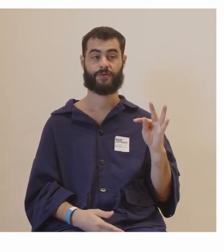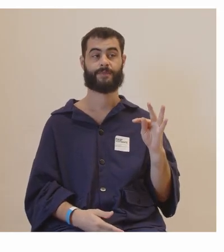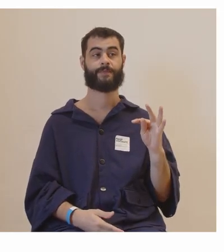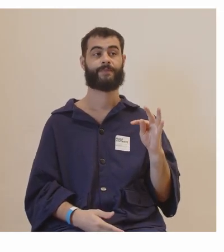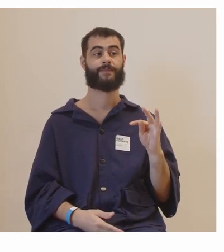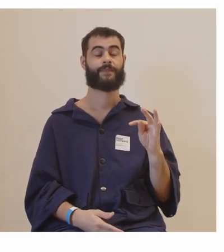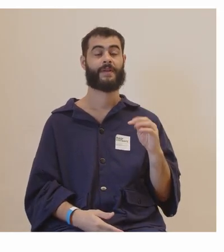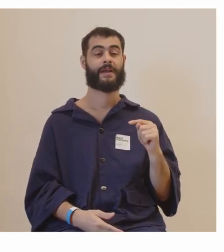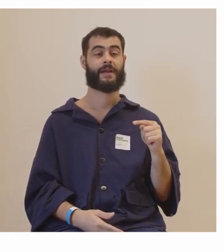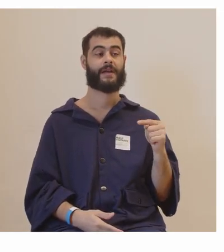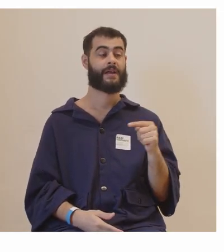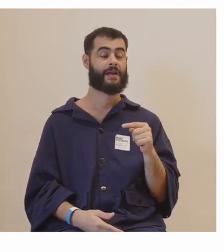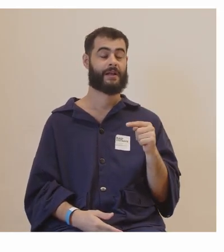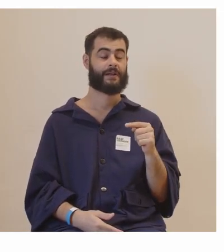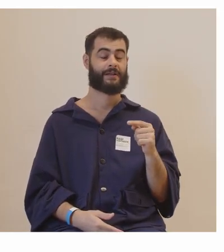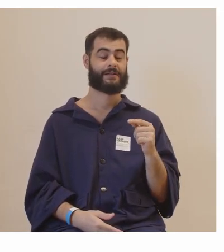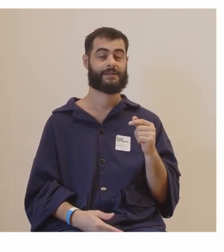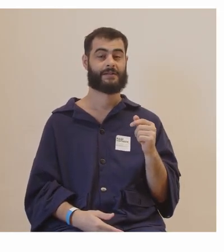verdade,